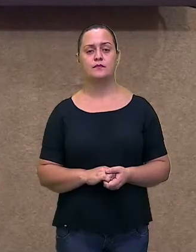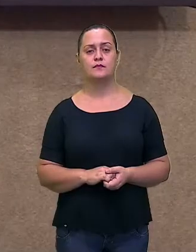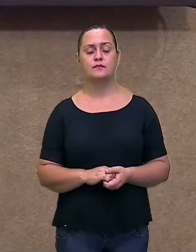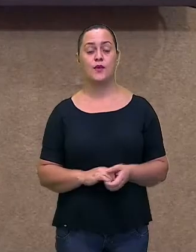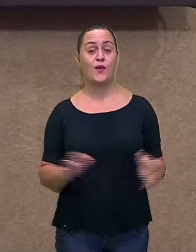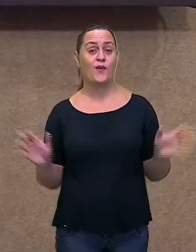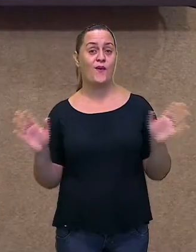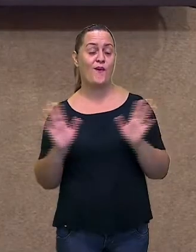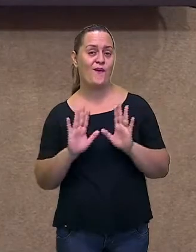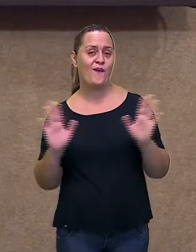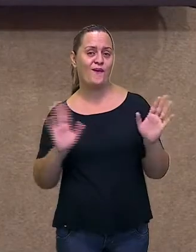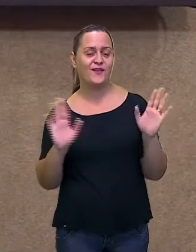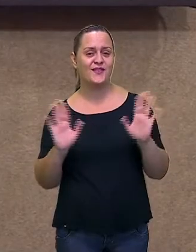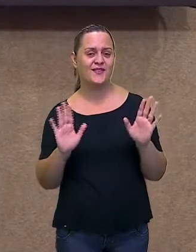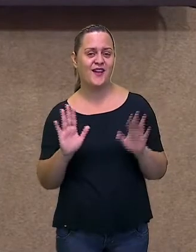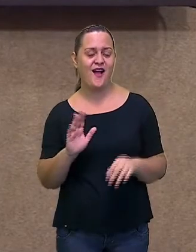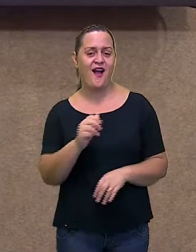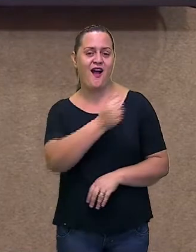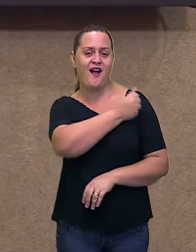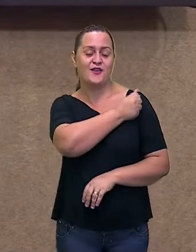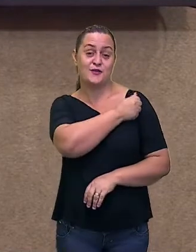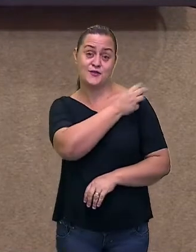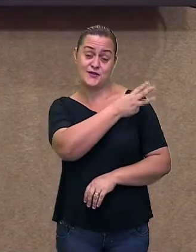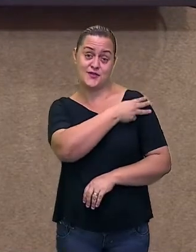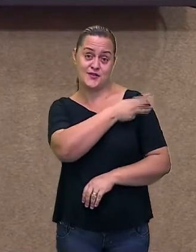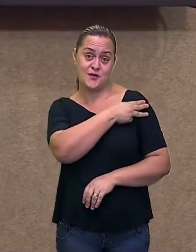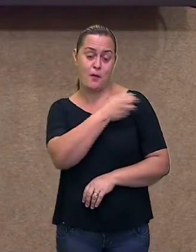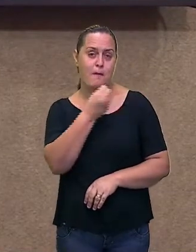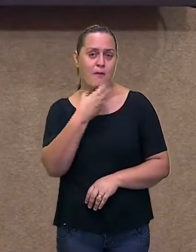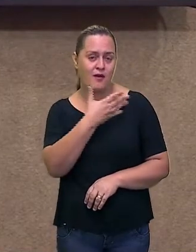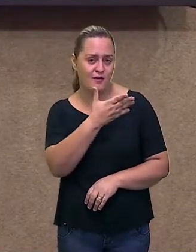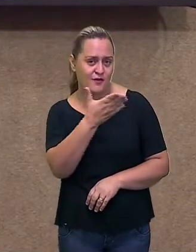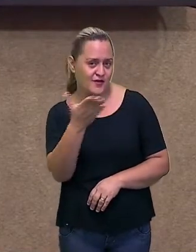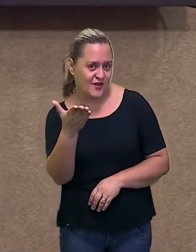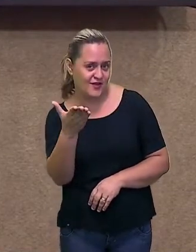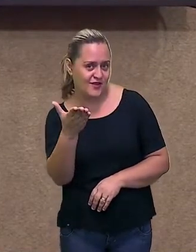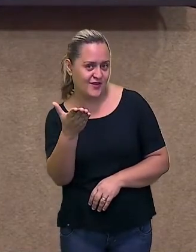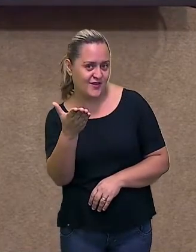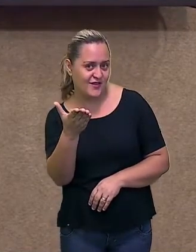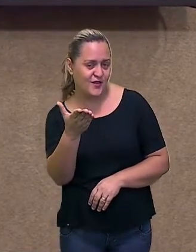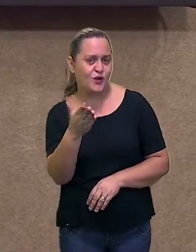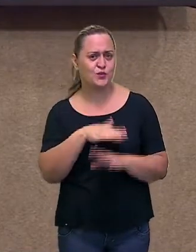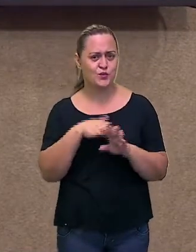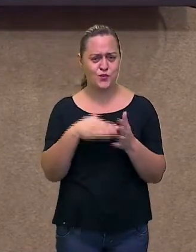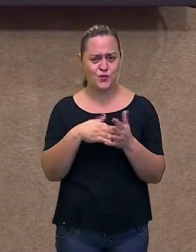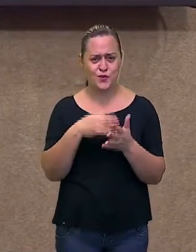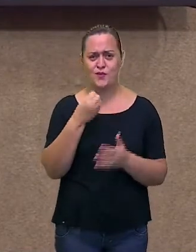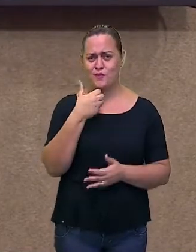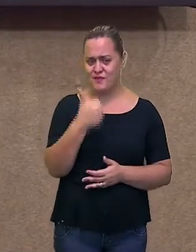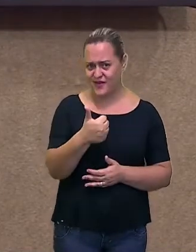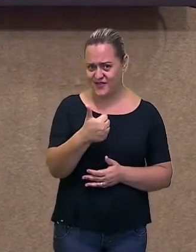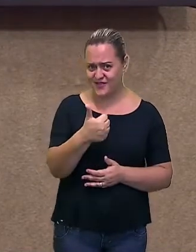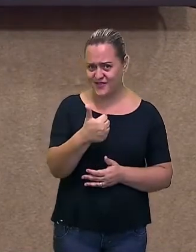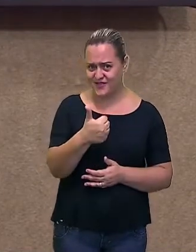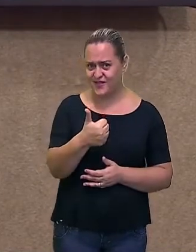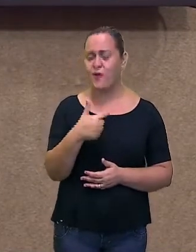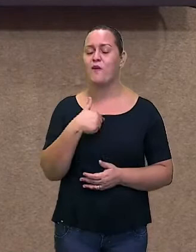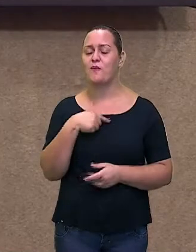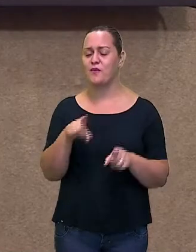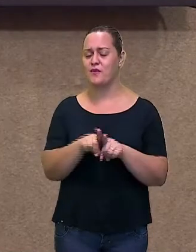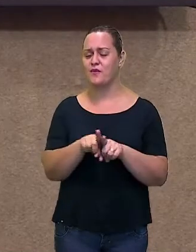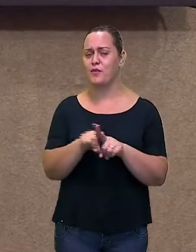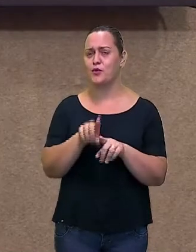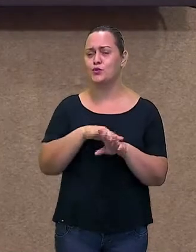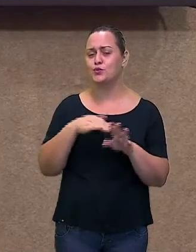o Olá terceiro ano tudo bem com vocês Espero que esteja tudo jóia comigo também está tudo maravilhoso